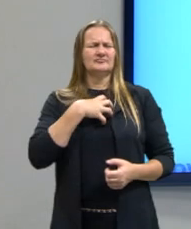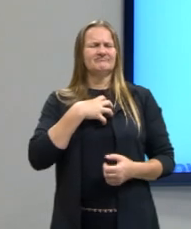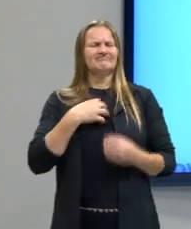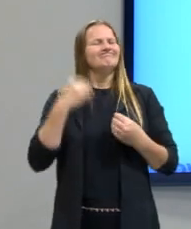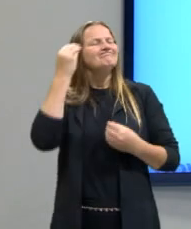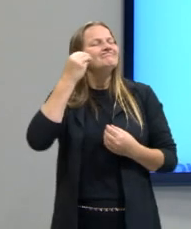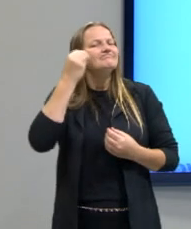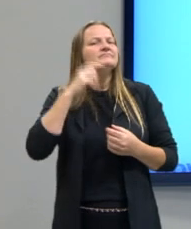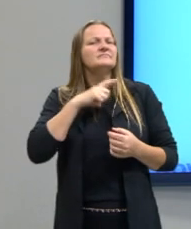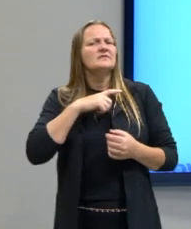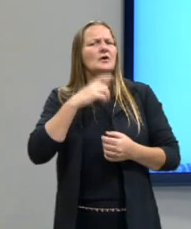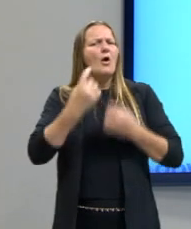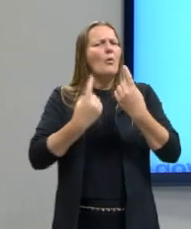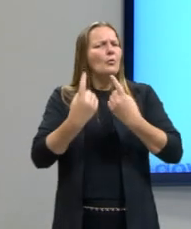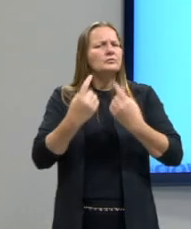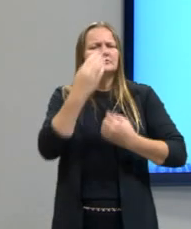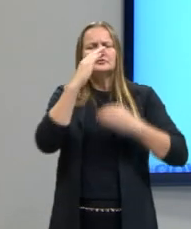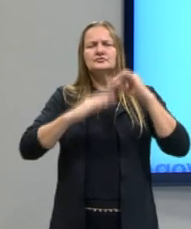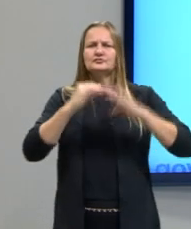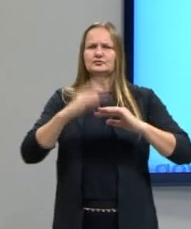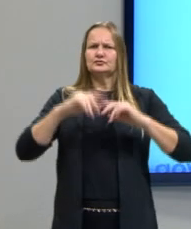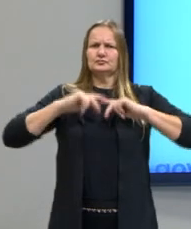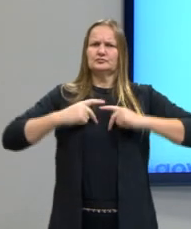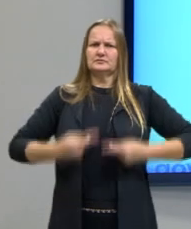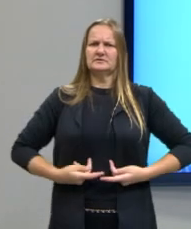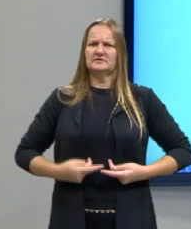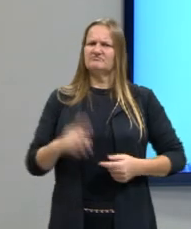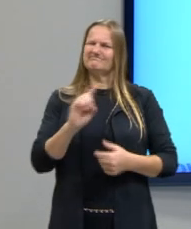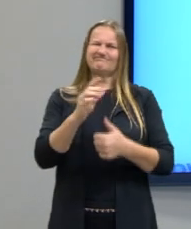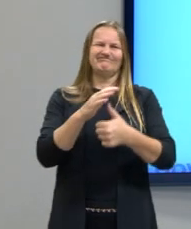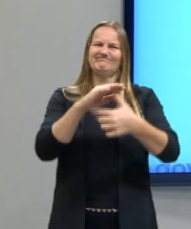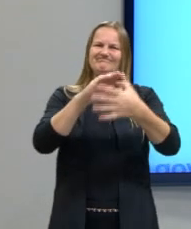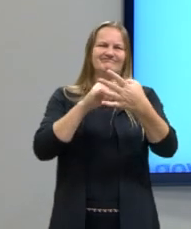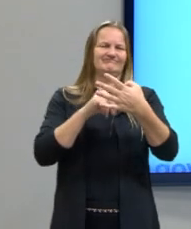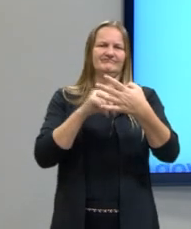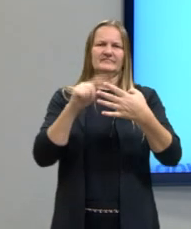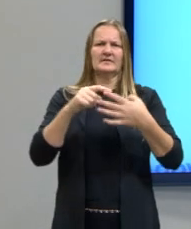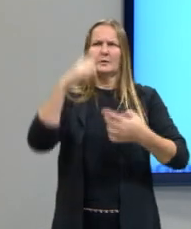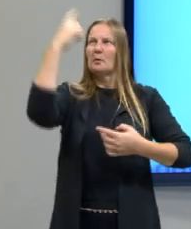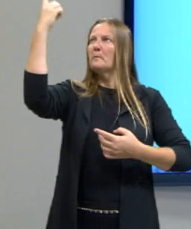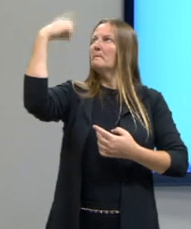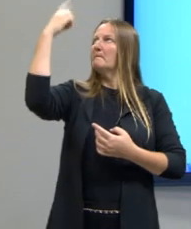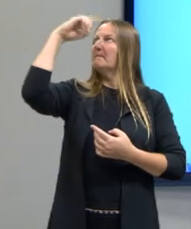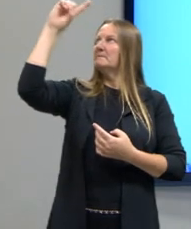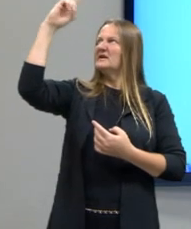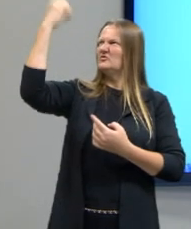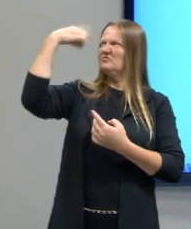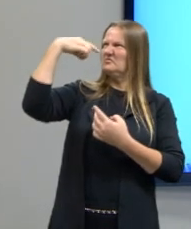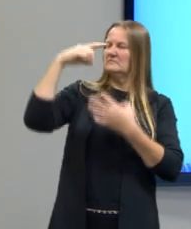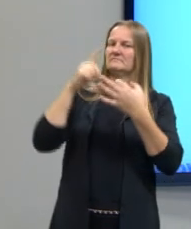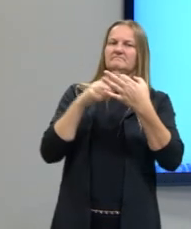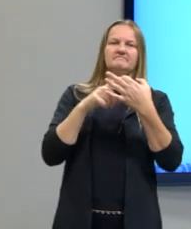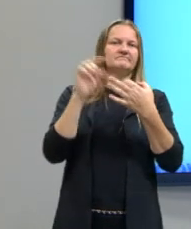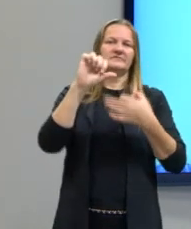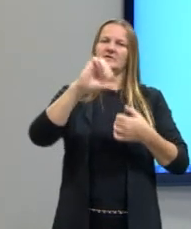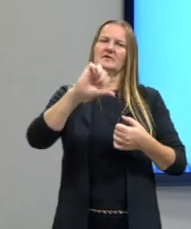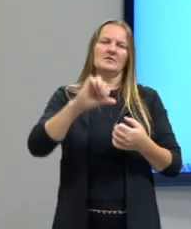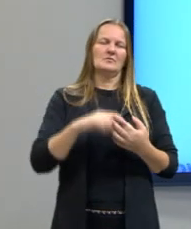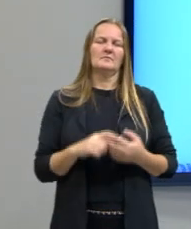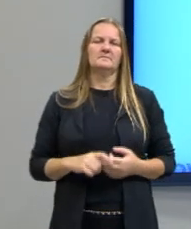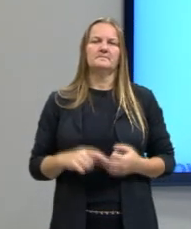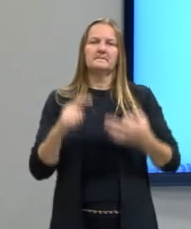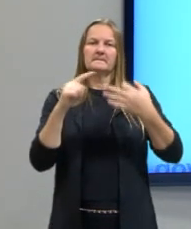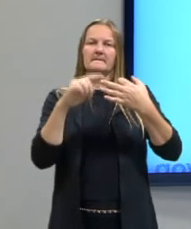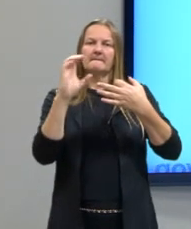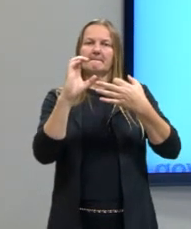diante de determinadas atitudes humanas não né mandamentos divinos na hora só que ele tava os meus eles questionaram